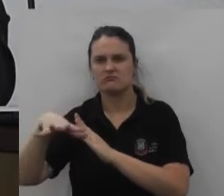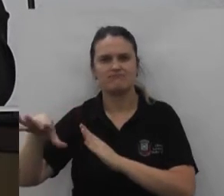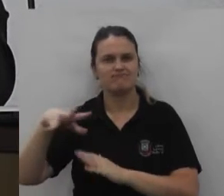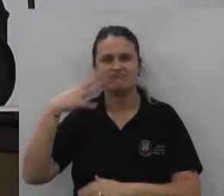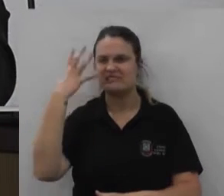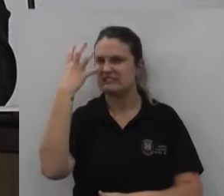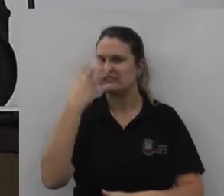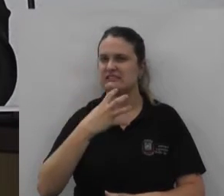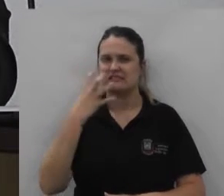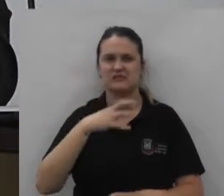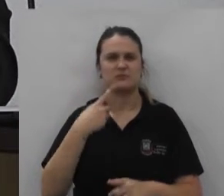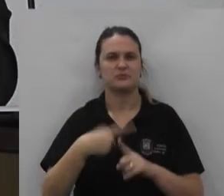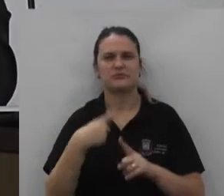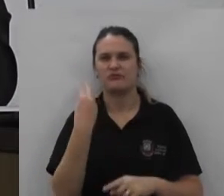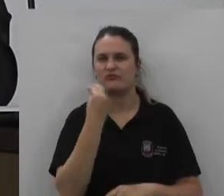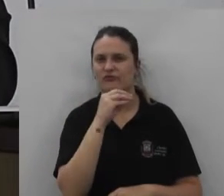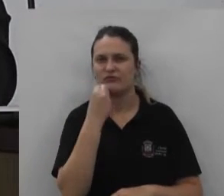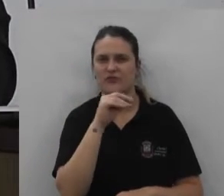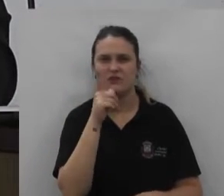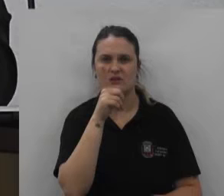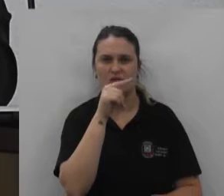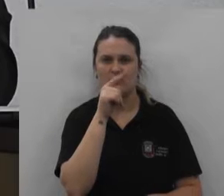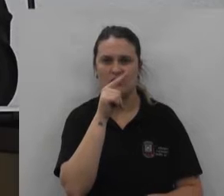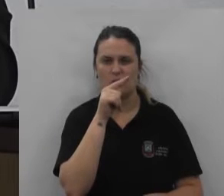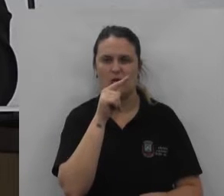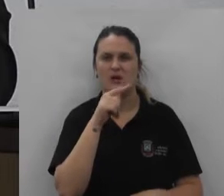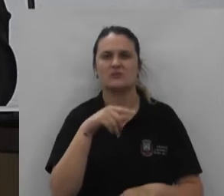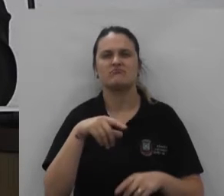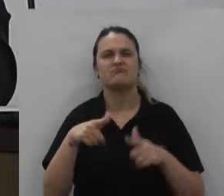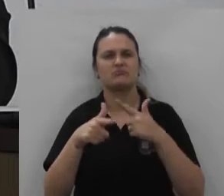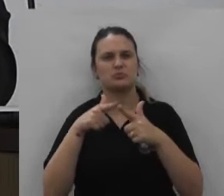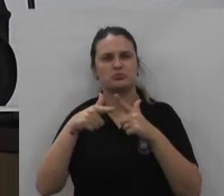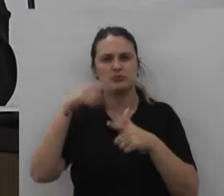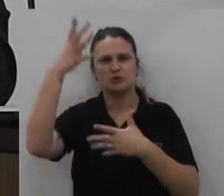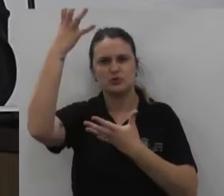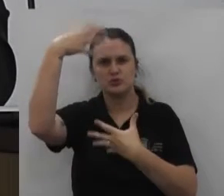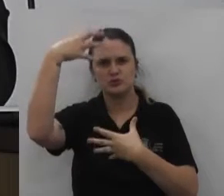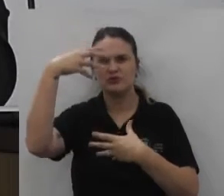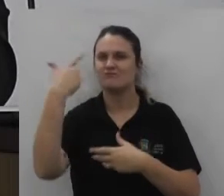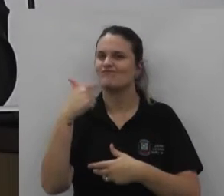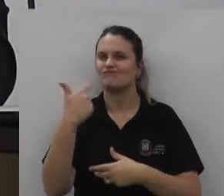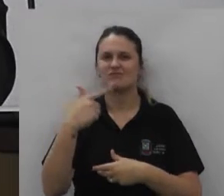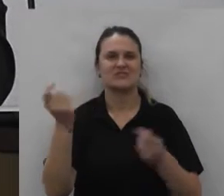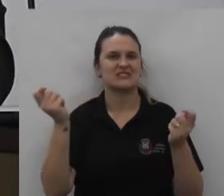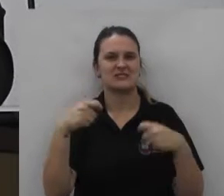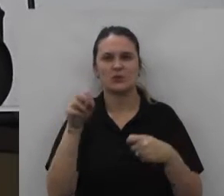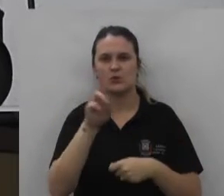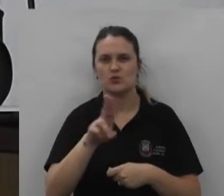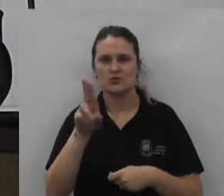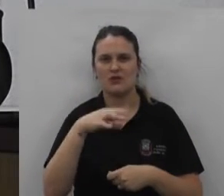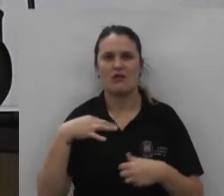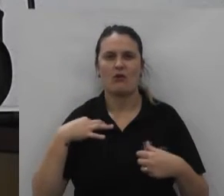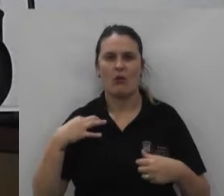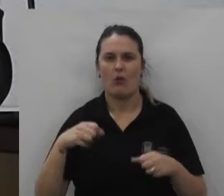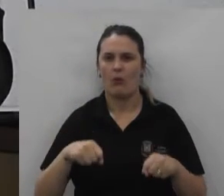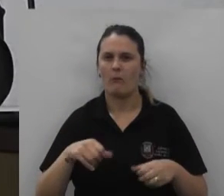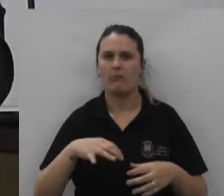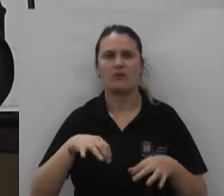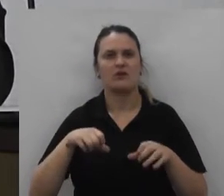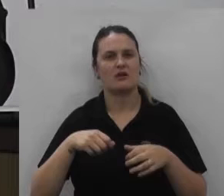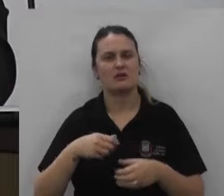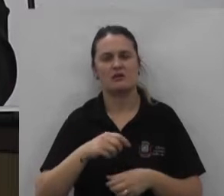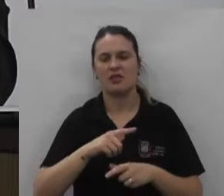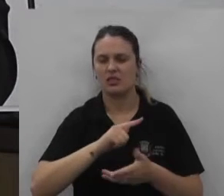Sanepar devido à baixa pressão da água, queimando chuveiros, não tendo condição de uso para lavar sequer uma